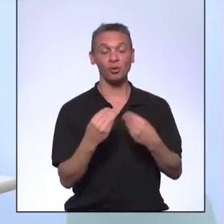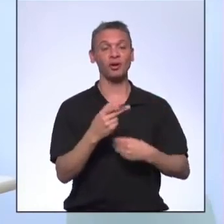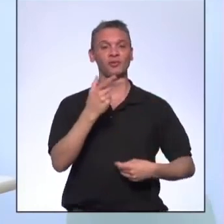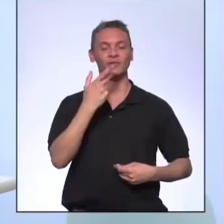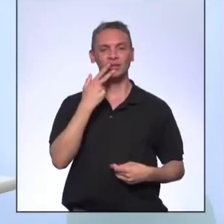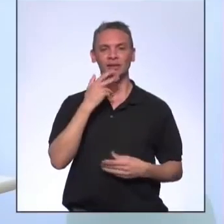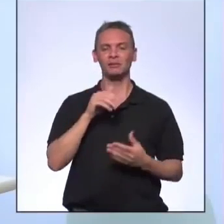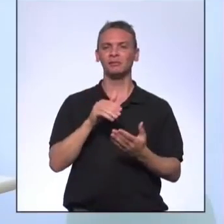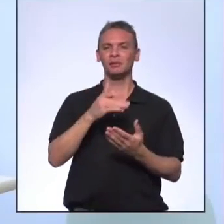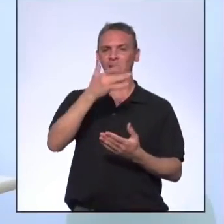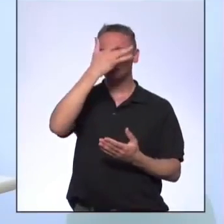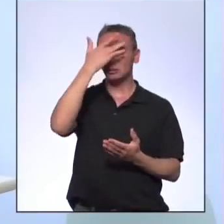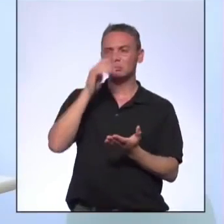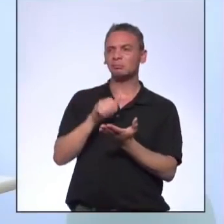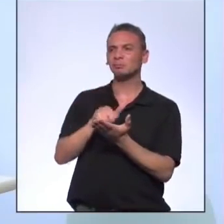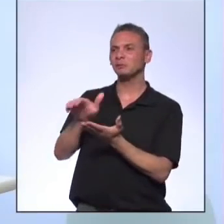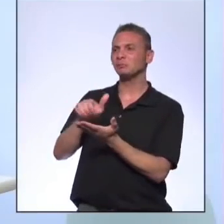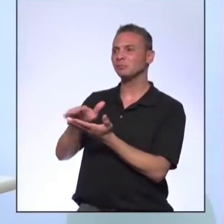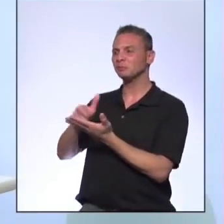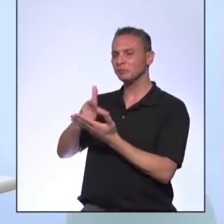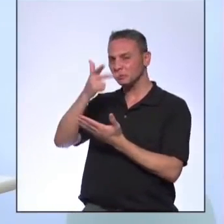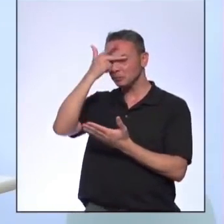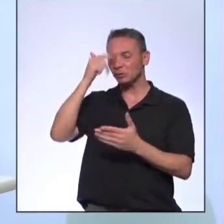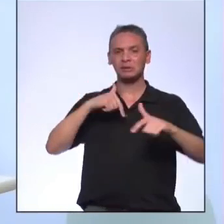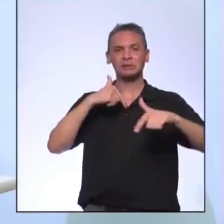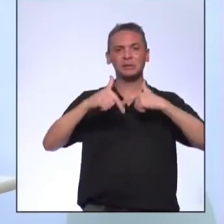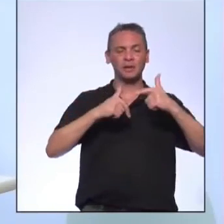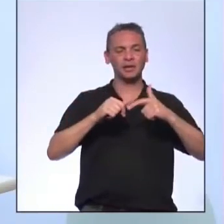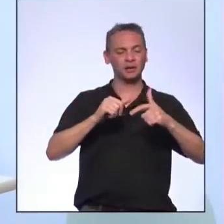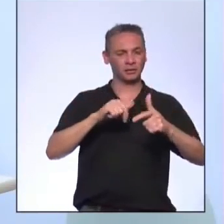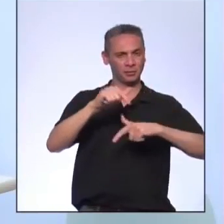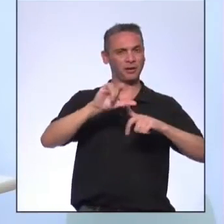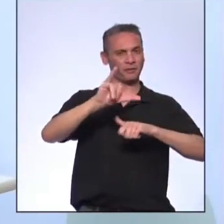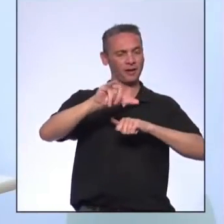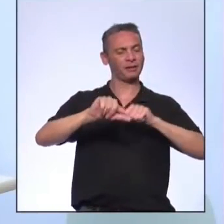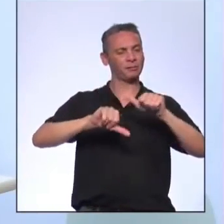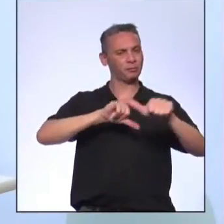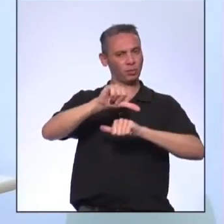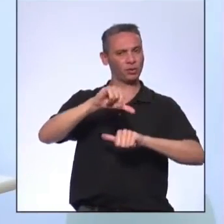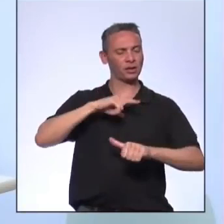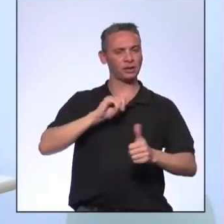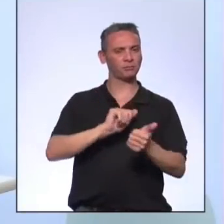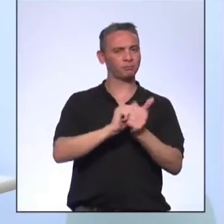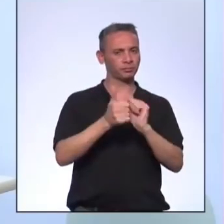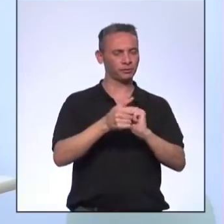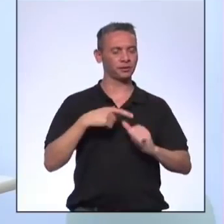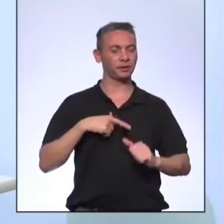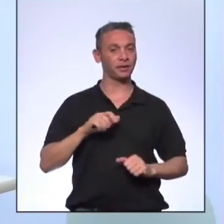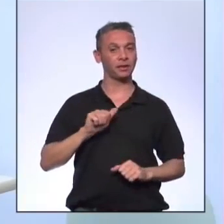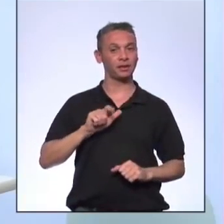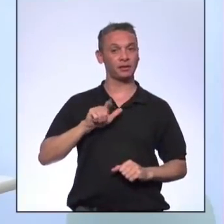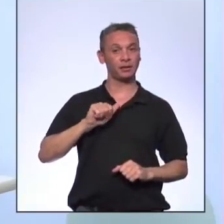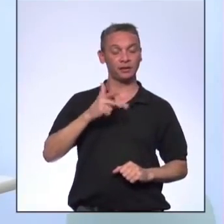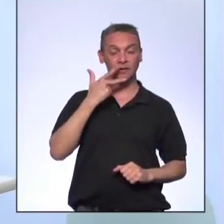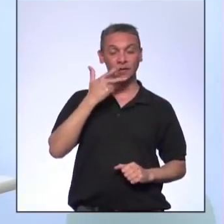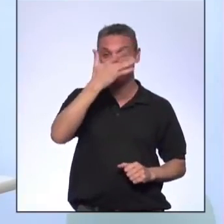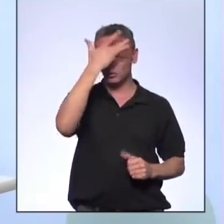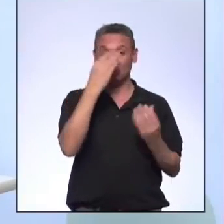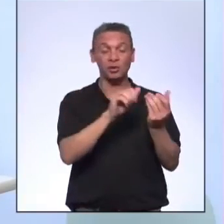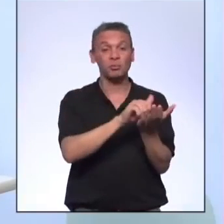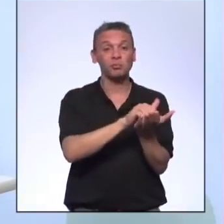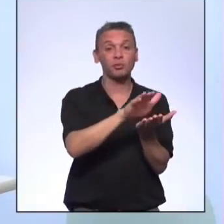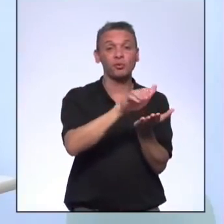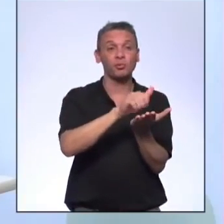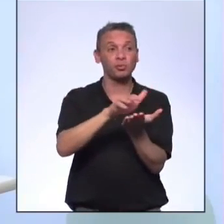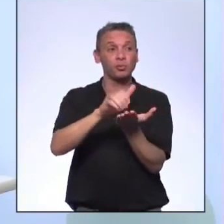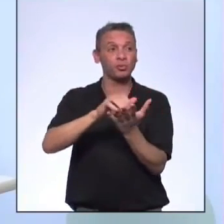tantas demissões, o mundo do trabalho será remodificado, né? Será modificado. Alan Diego diz, depois de tantas demissões, o mundo do trabalho